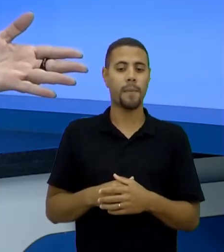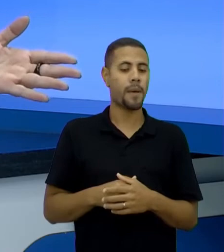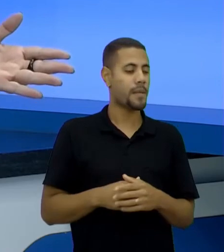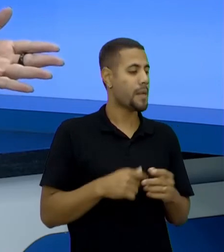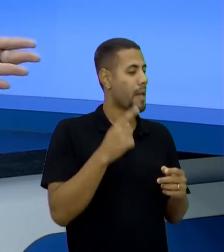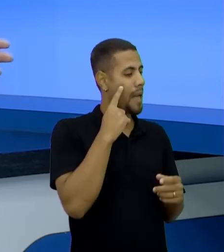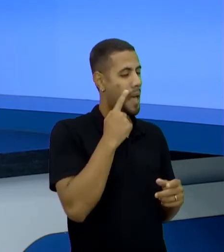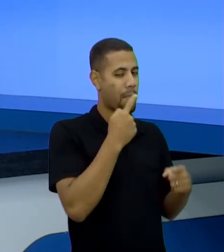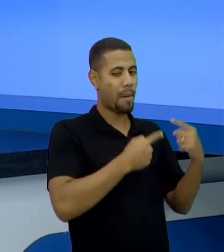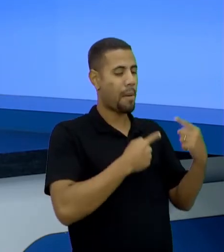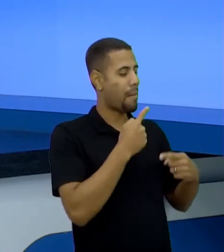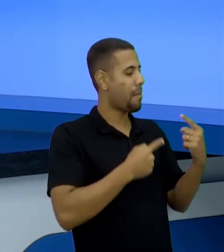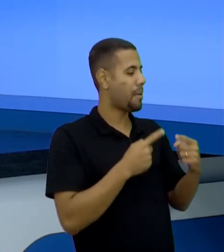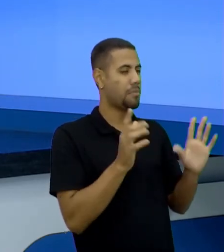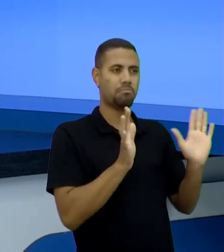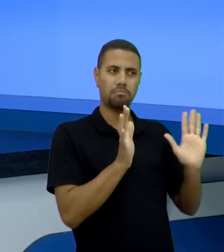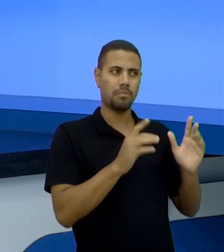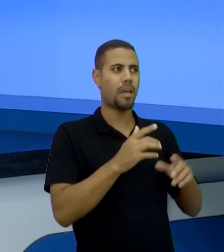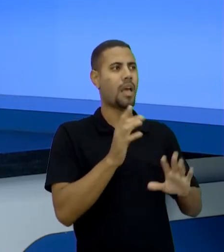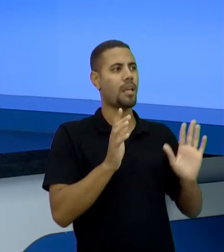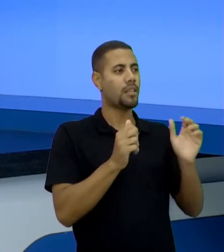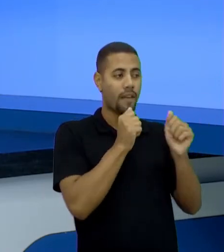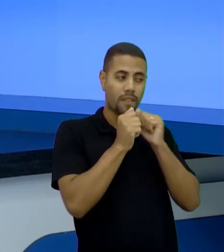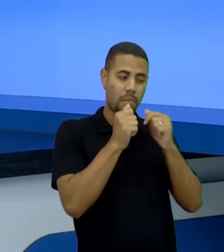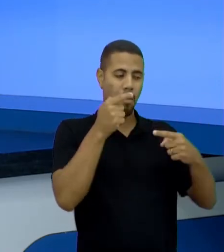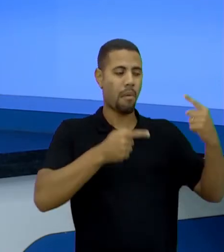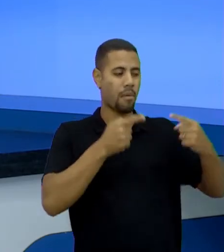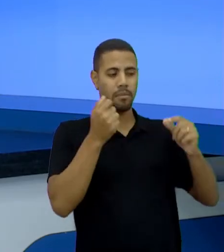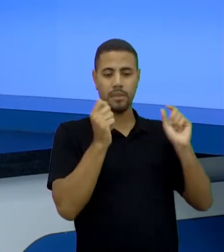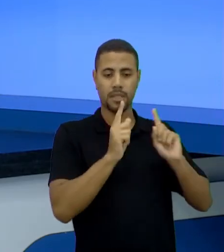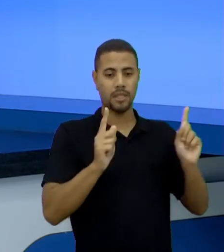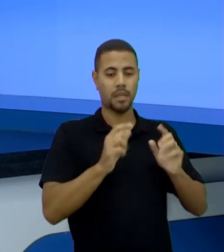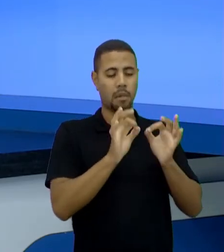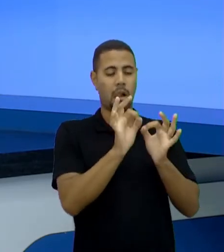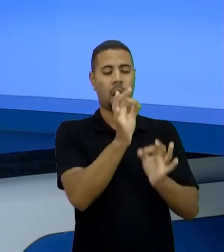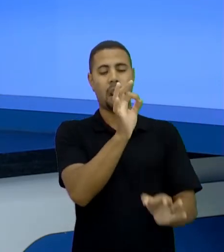debate, né? É uma entrevista. Então, num primeiro momento,